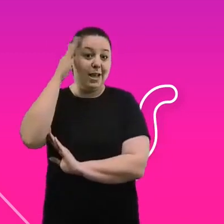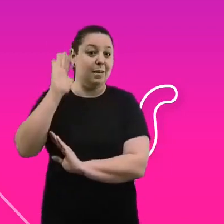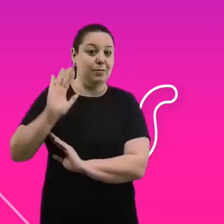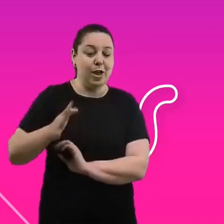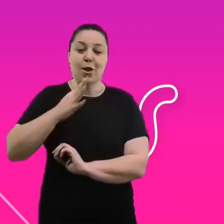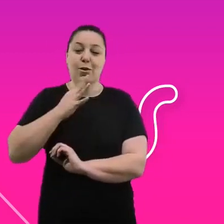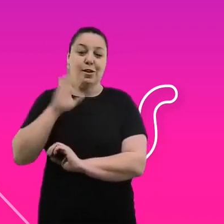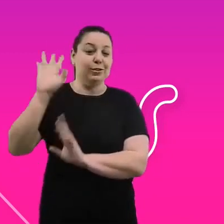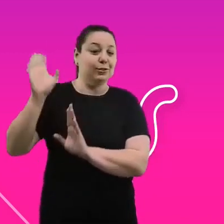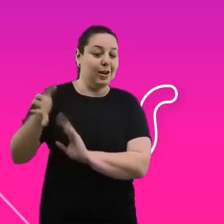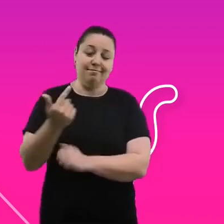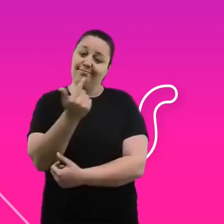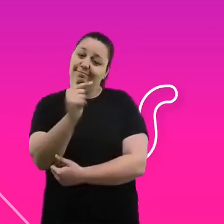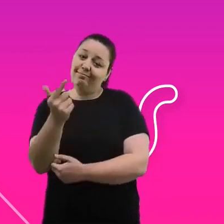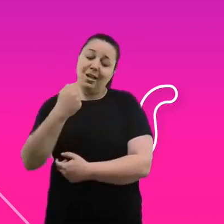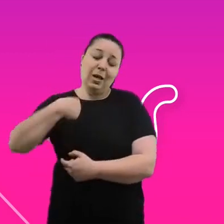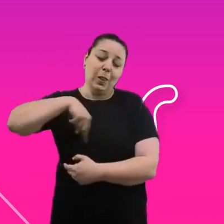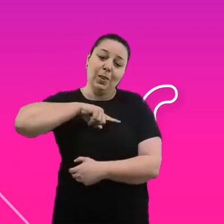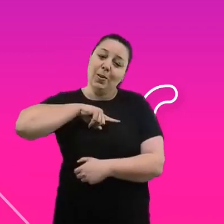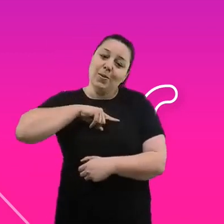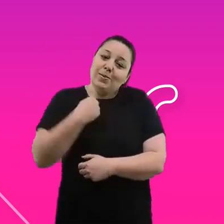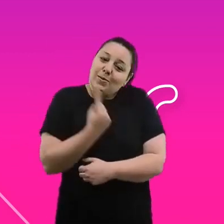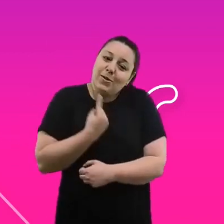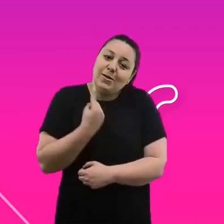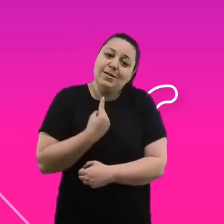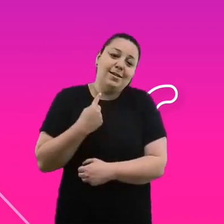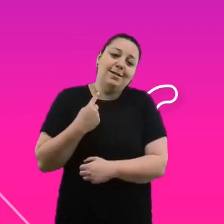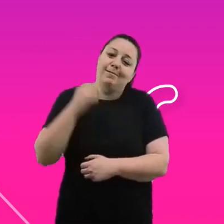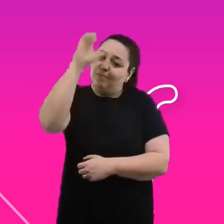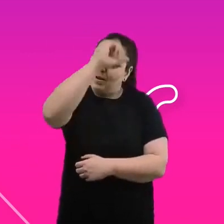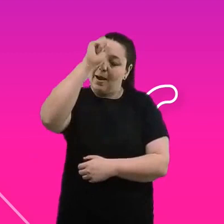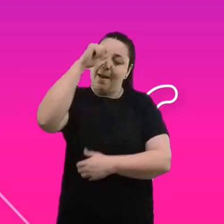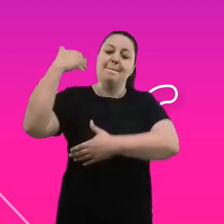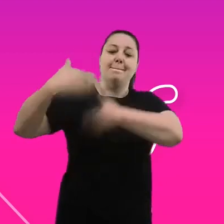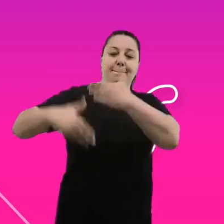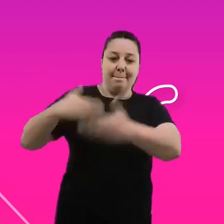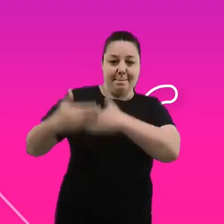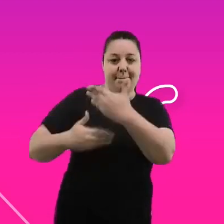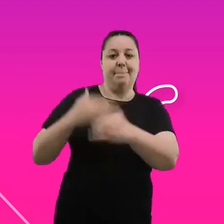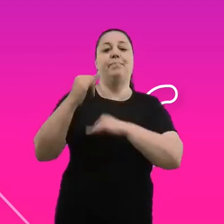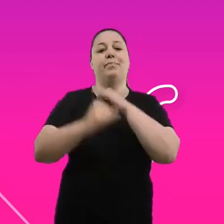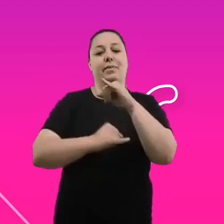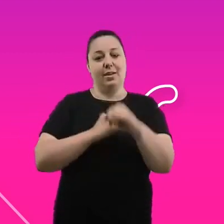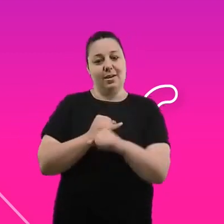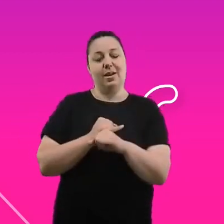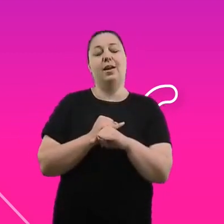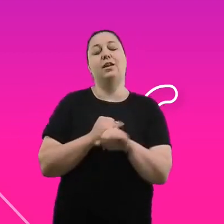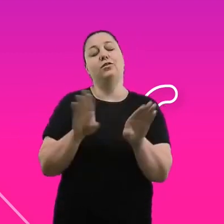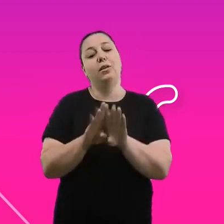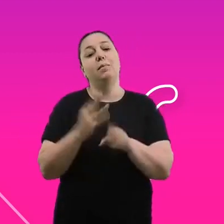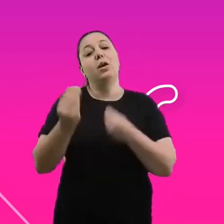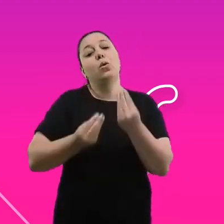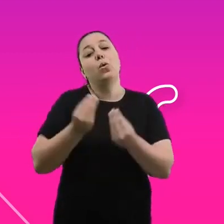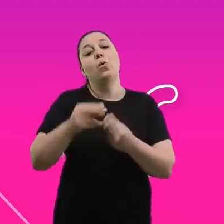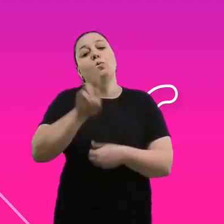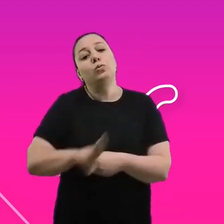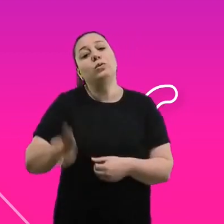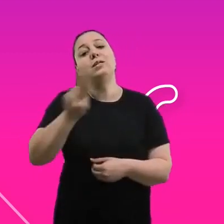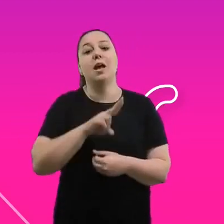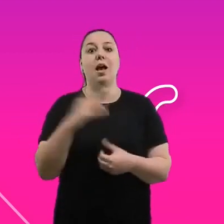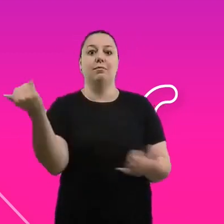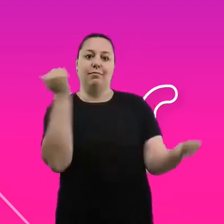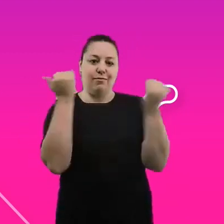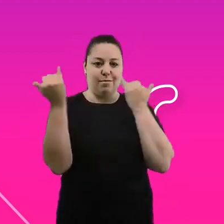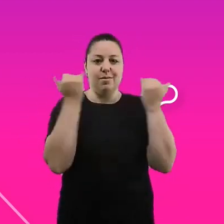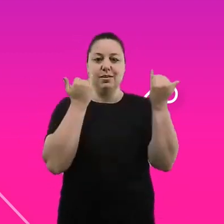um painel que nos ajuda a entender melhor esse jeito de lidar com a informação. Então, agora, depois que eu dei